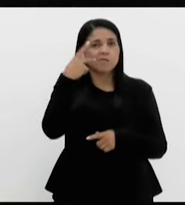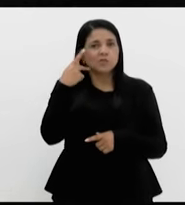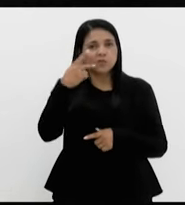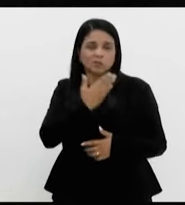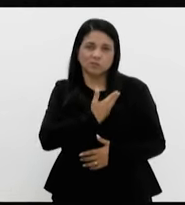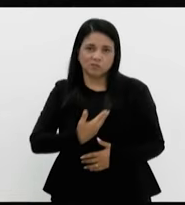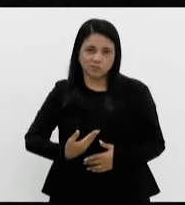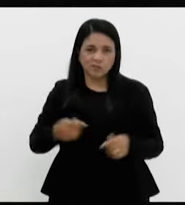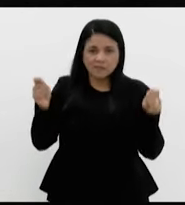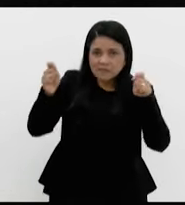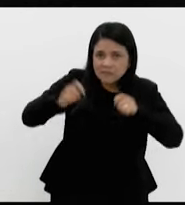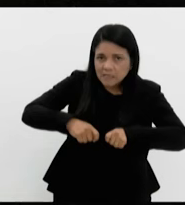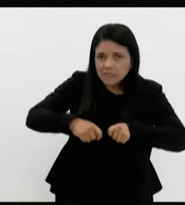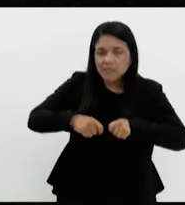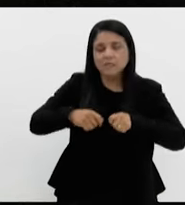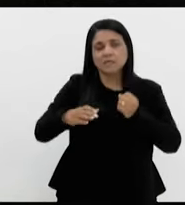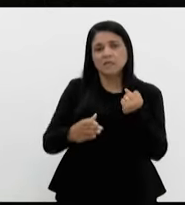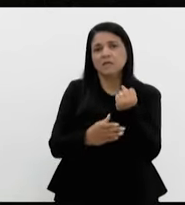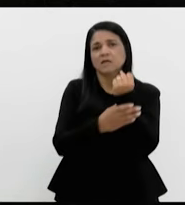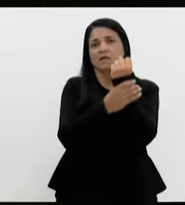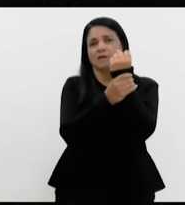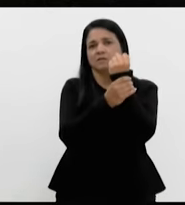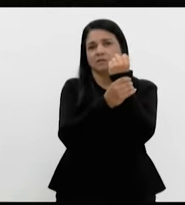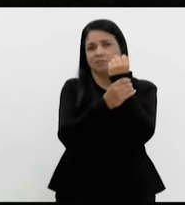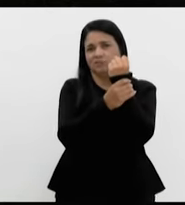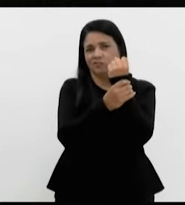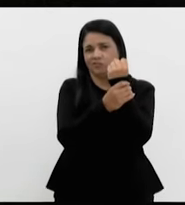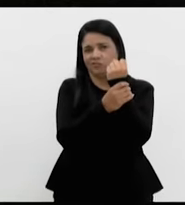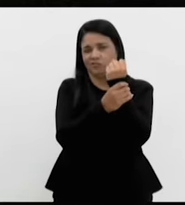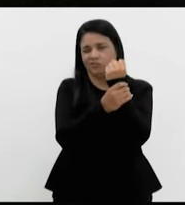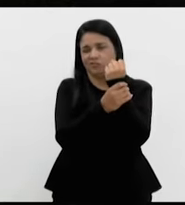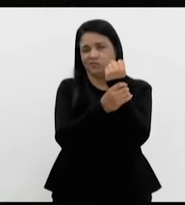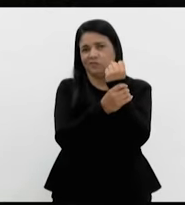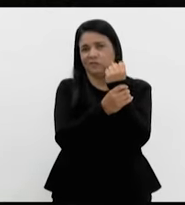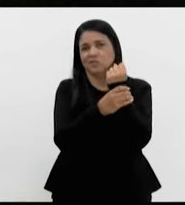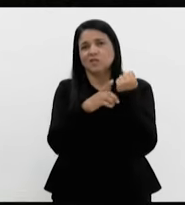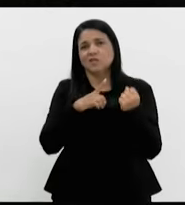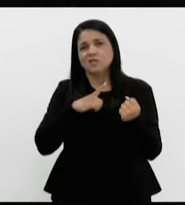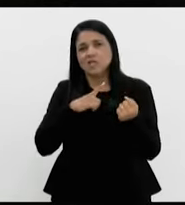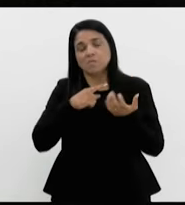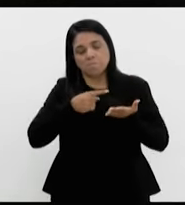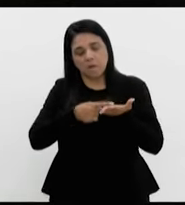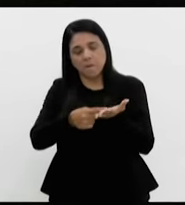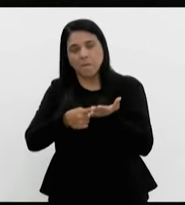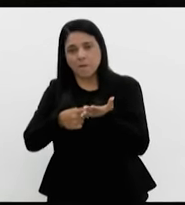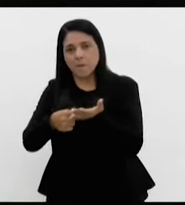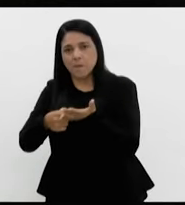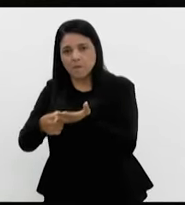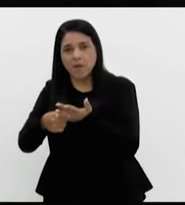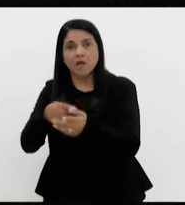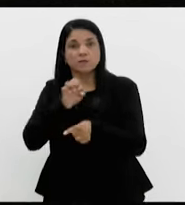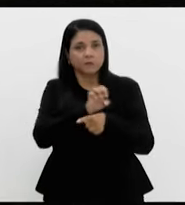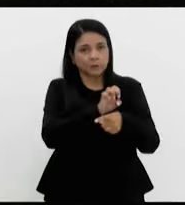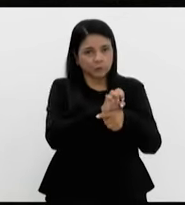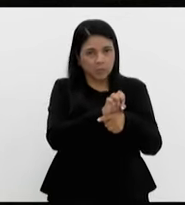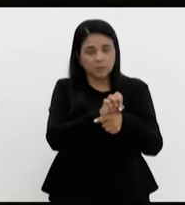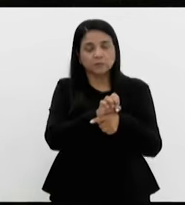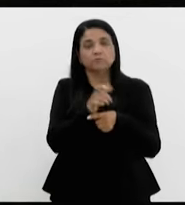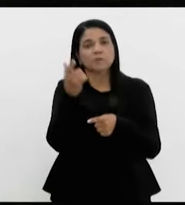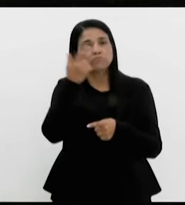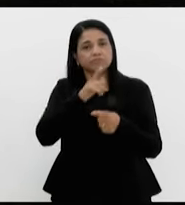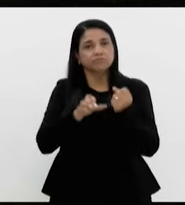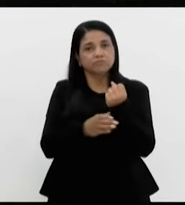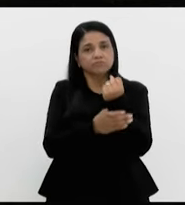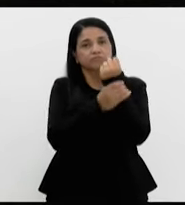públicas que deem garantias e que tenha o compromisso do Estado para que as garantias